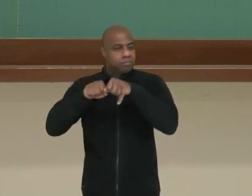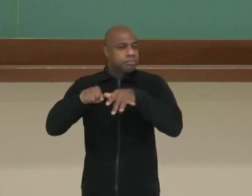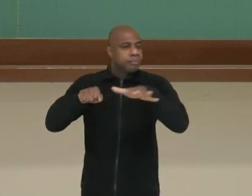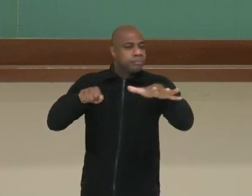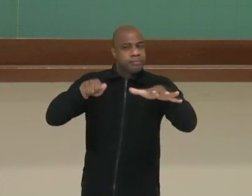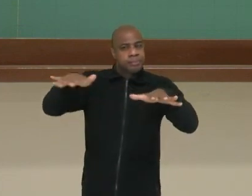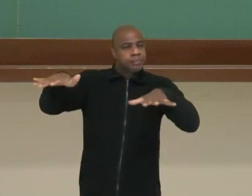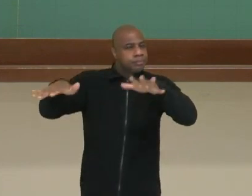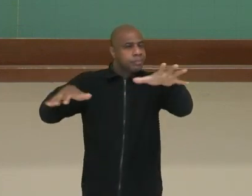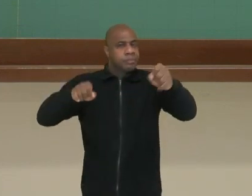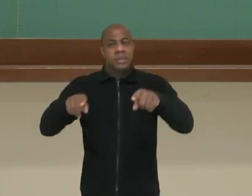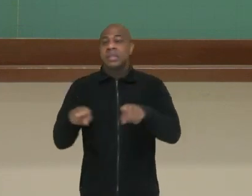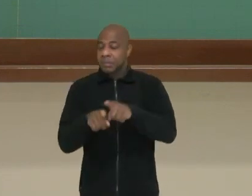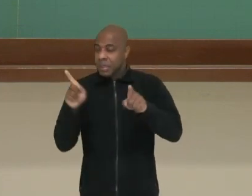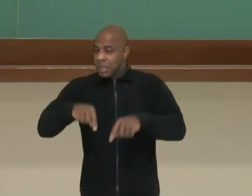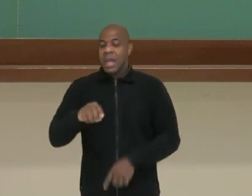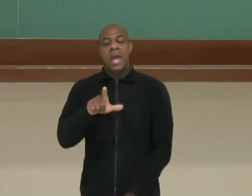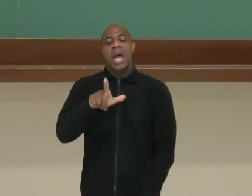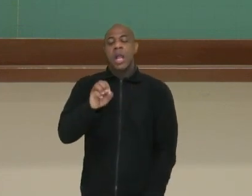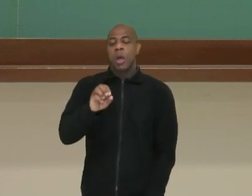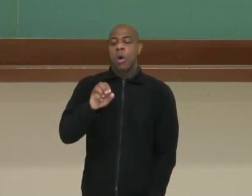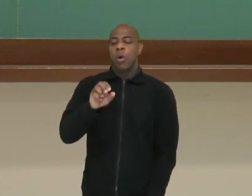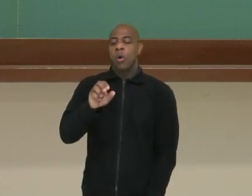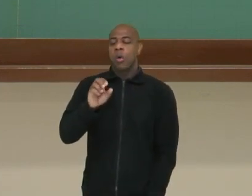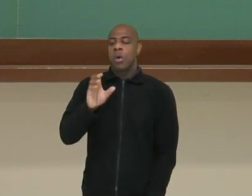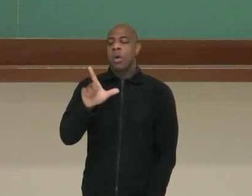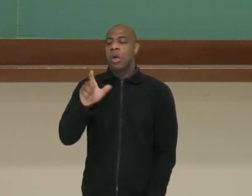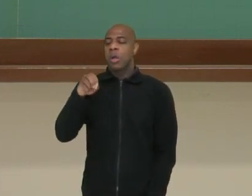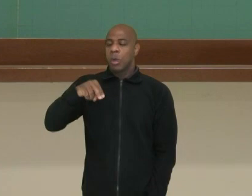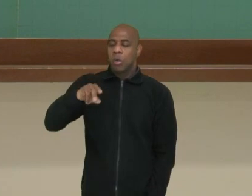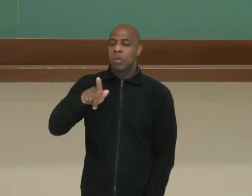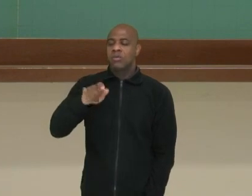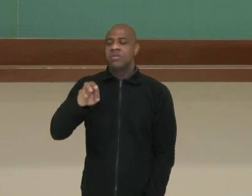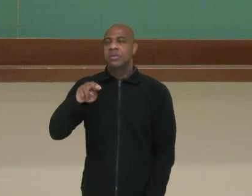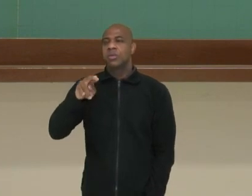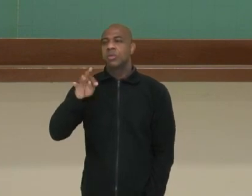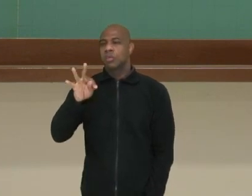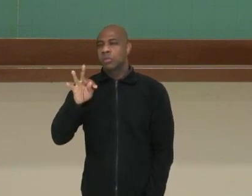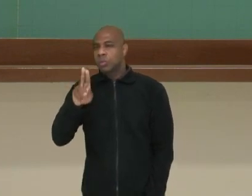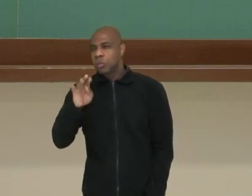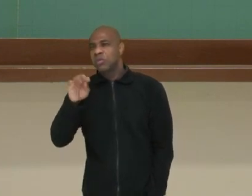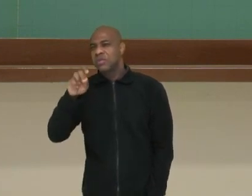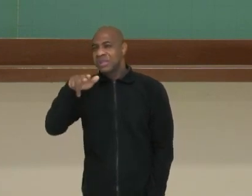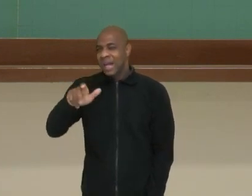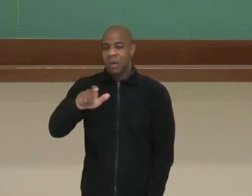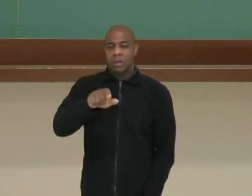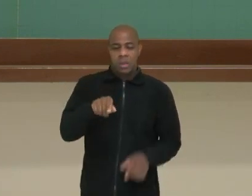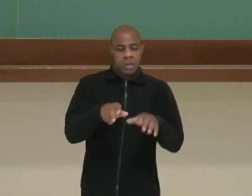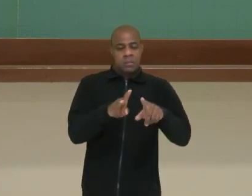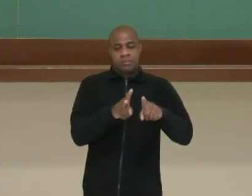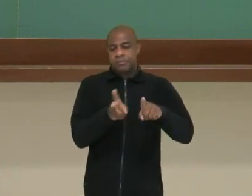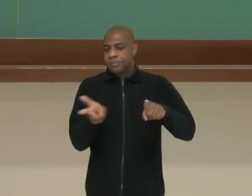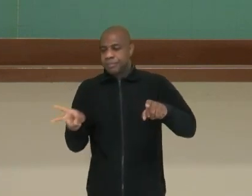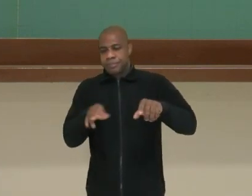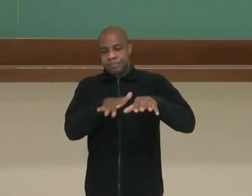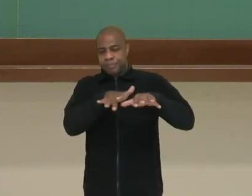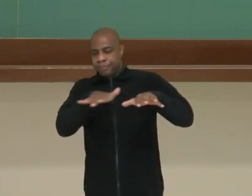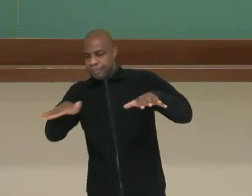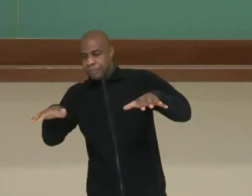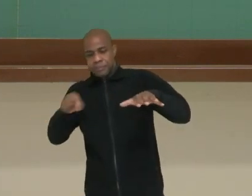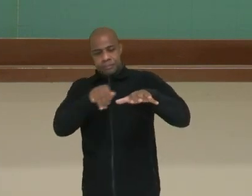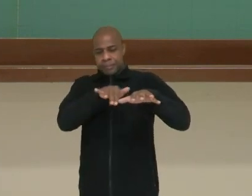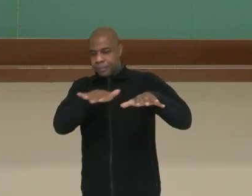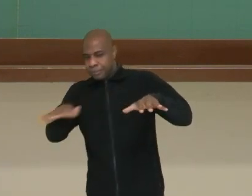ser longitudinal, que é quando a direção da energia propagando-se é a mesma direção da fonte com que a fonte